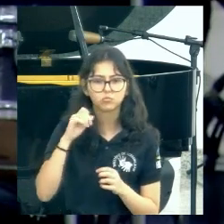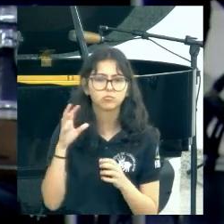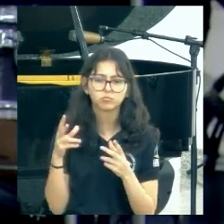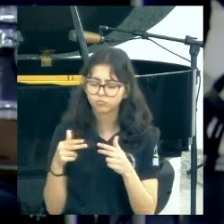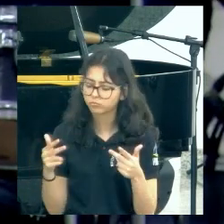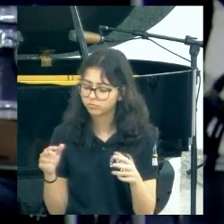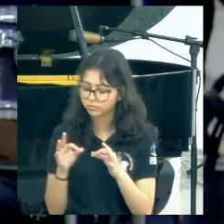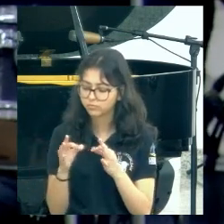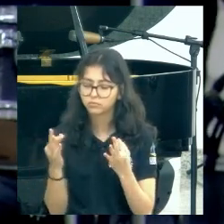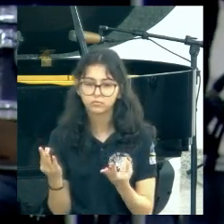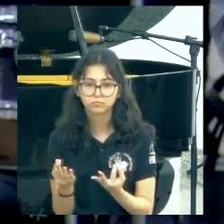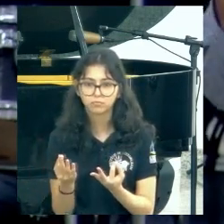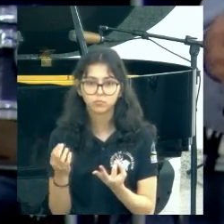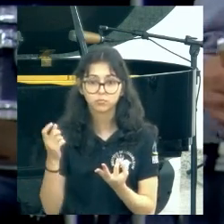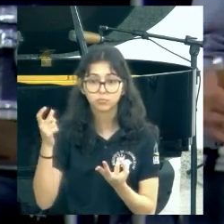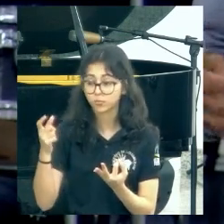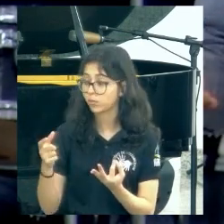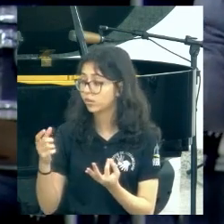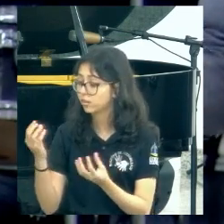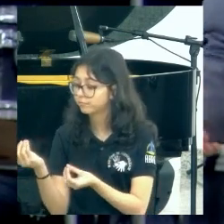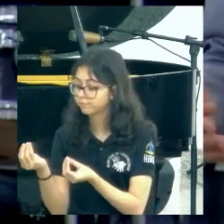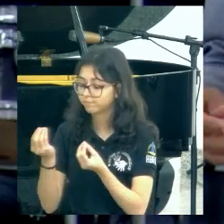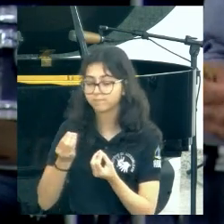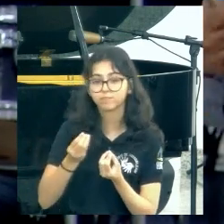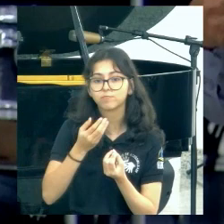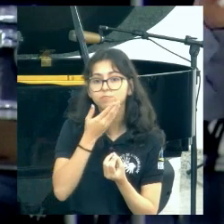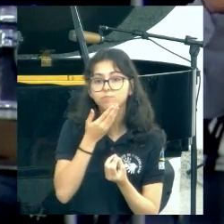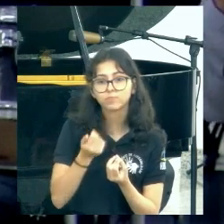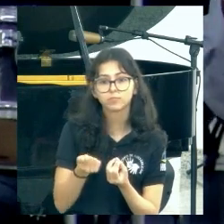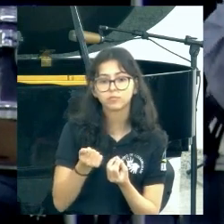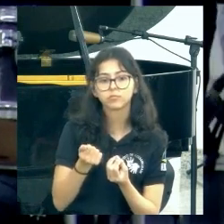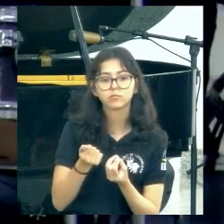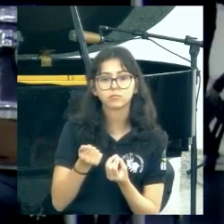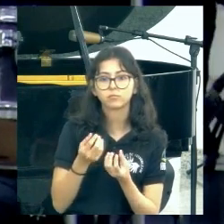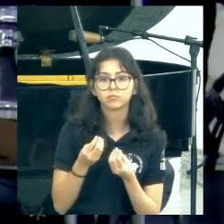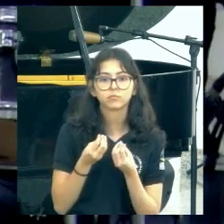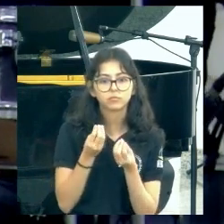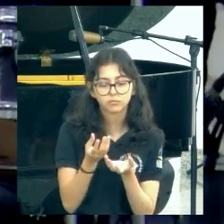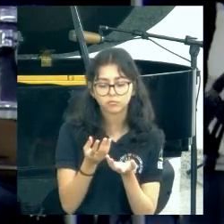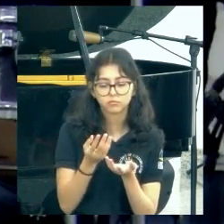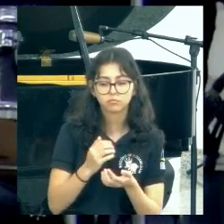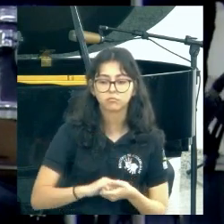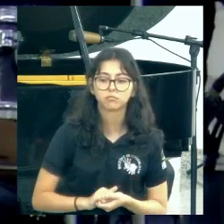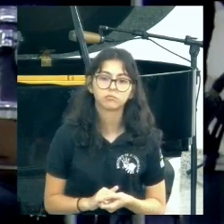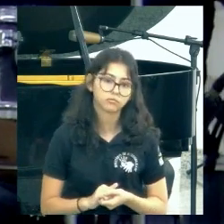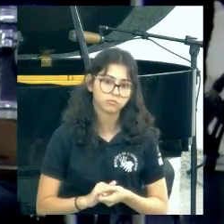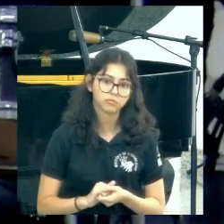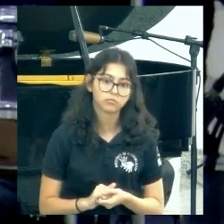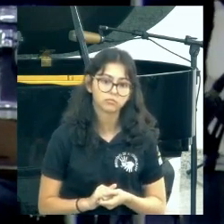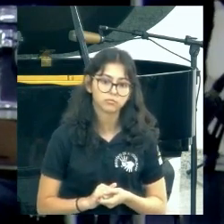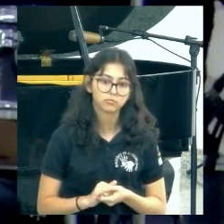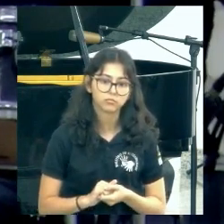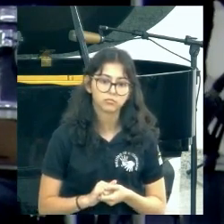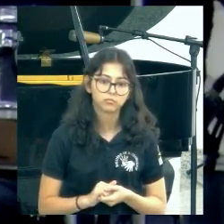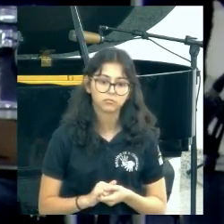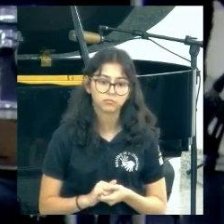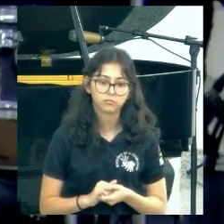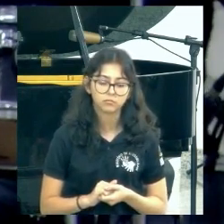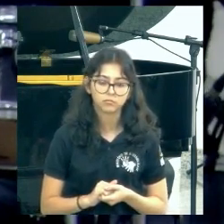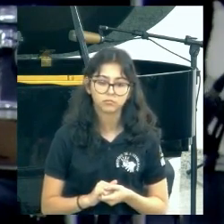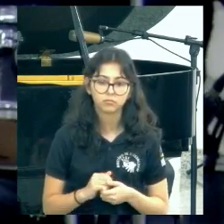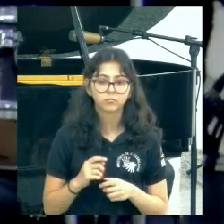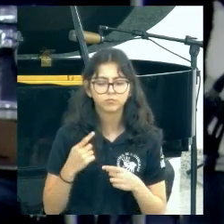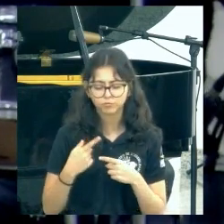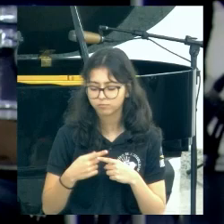que essa gente fazia? Dava o melhor para você, e quando você perguntava: não quer comer? Não, não estou com vontade agora. Mas era porque não tinha suficiente